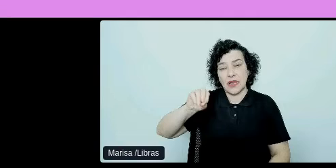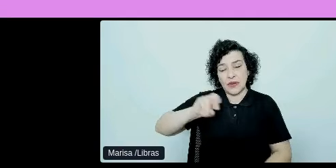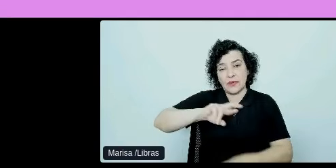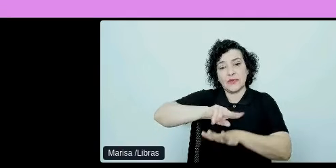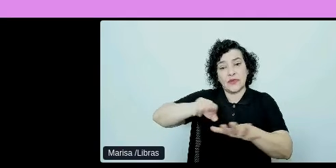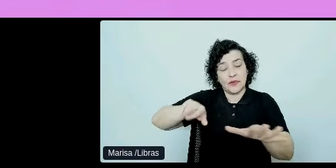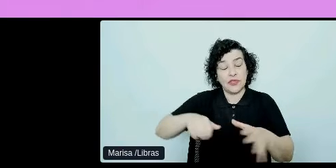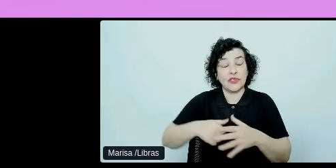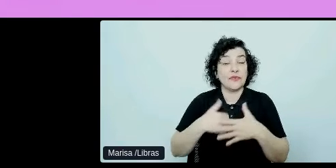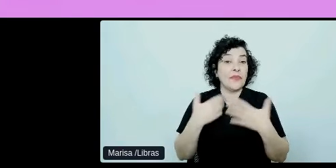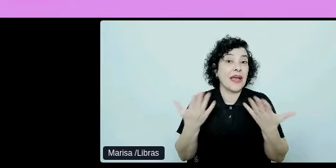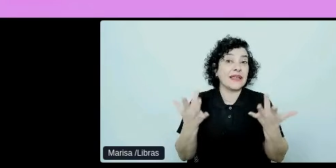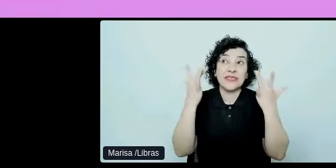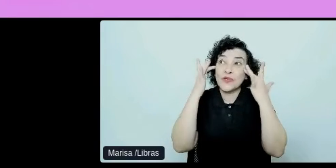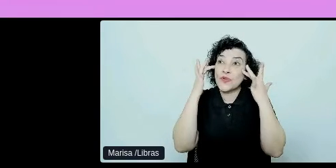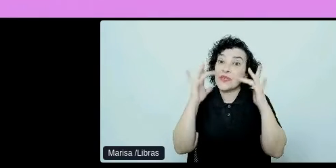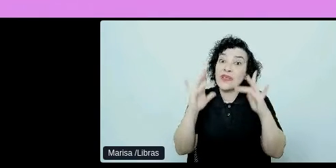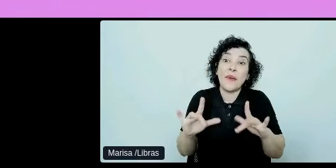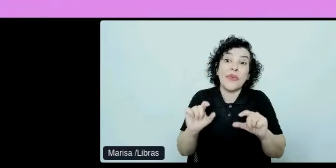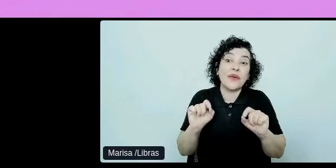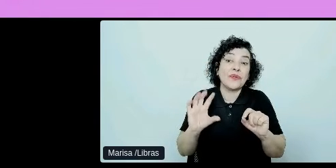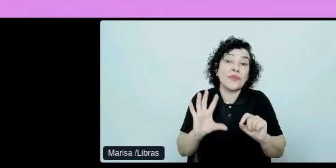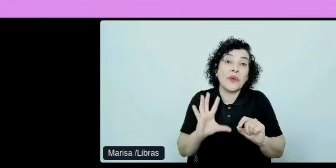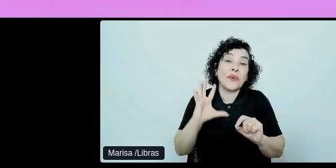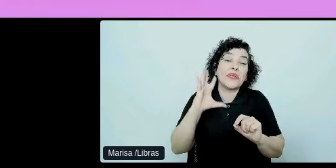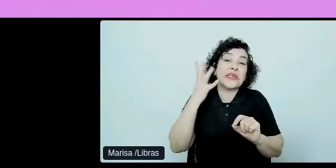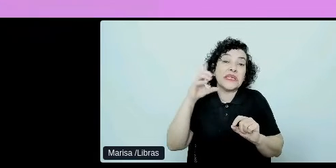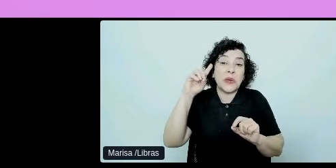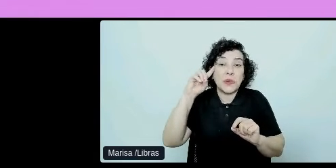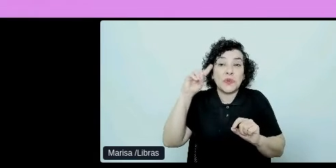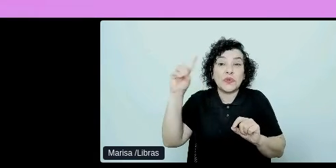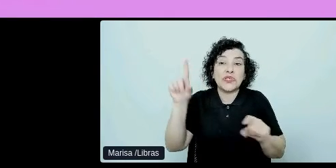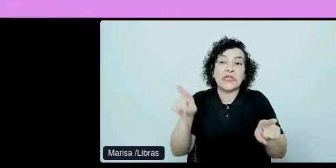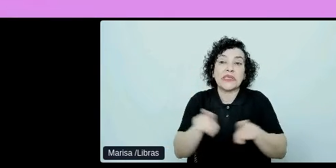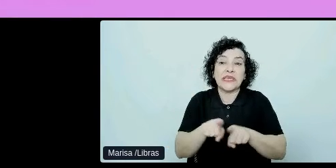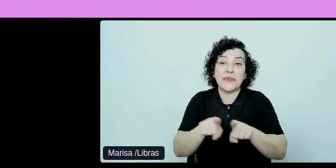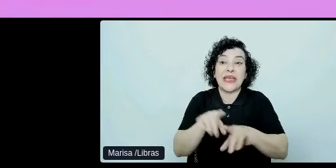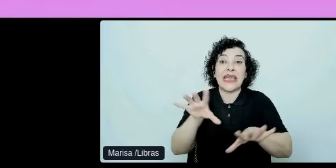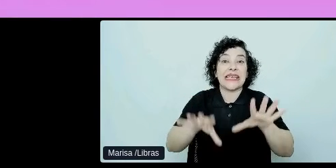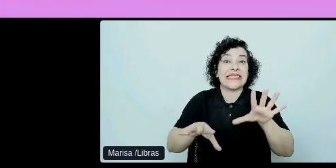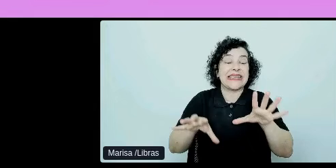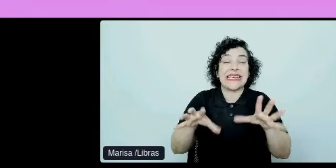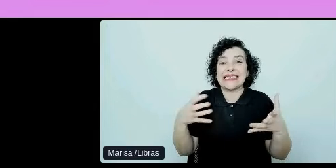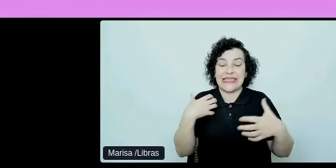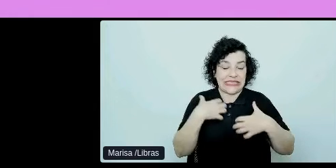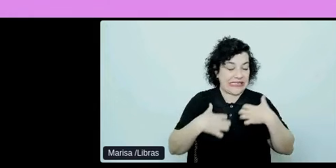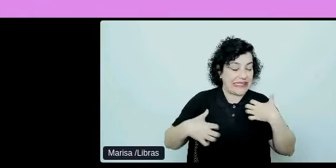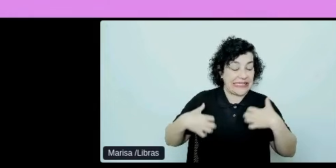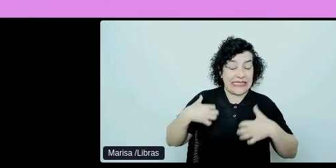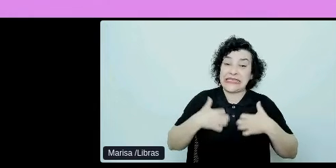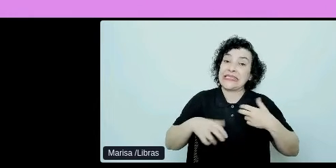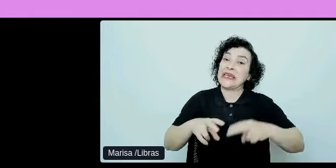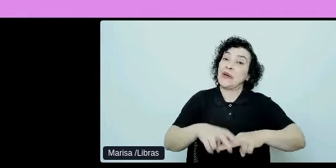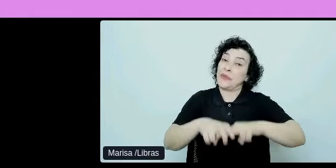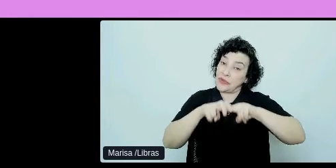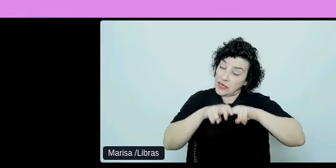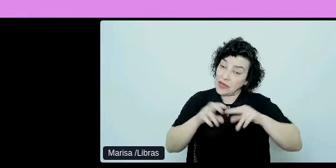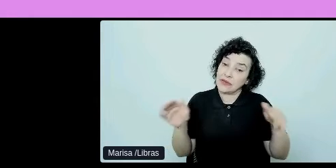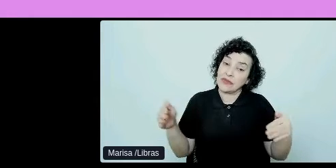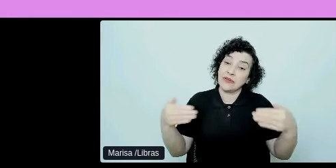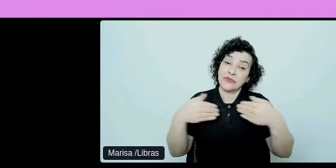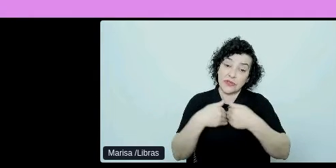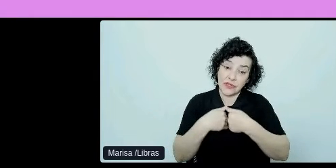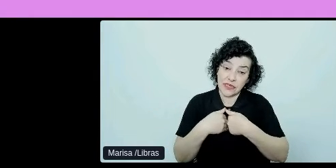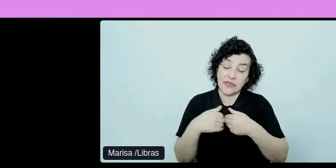gente só não sabia que o que aconteceu naquele dia, aquela crise que eu tive, foi um meltdown por causa do meu autismo, por causa